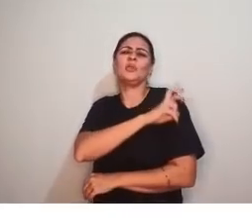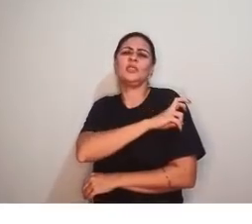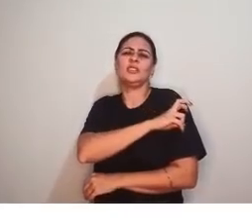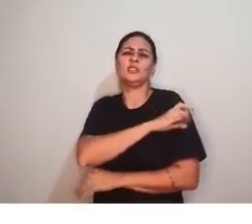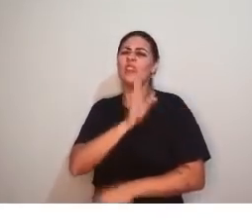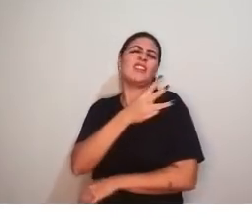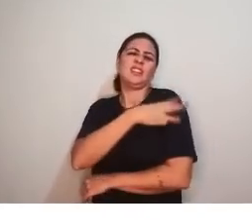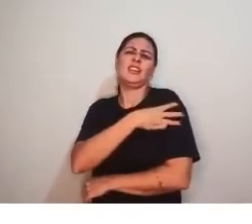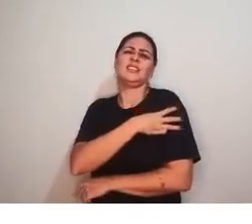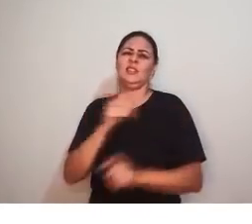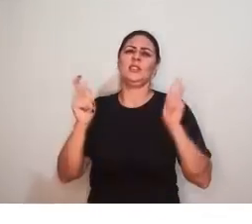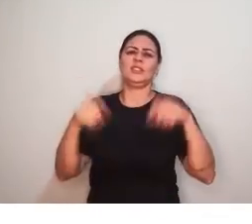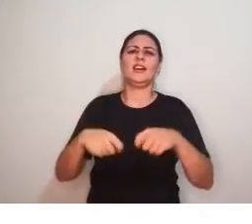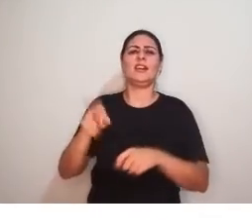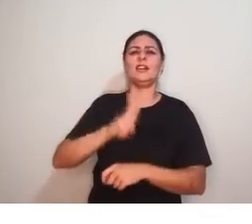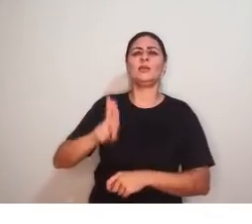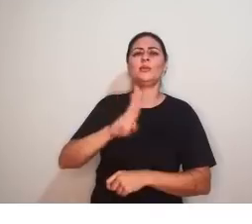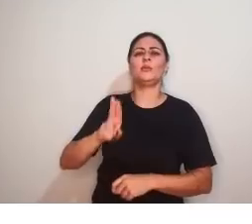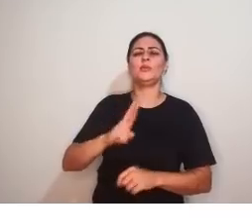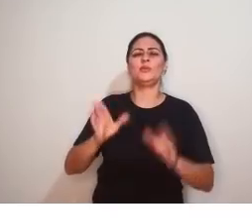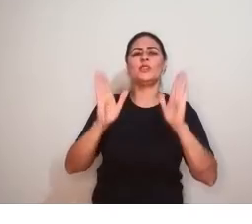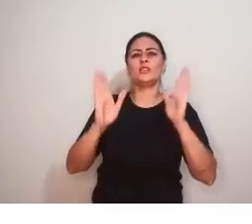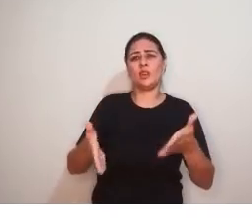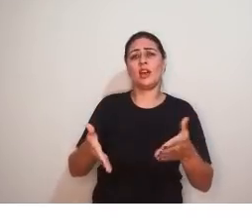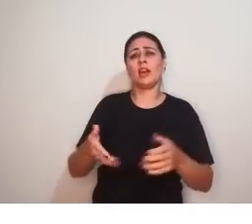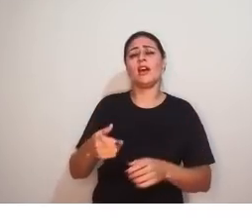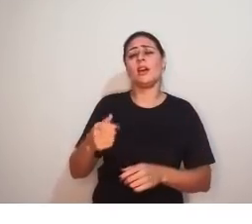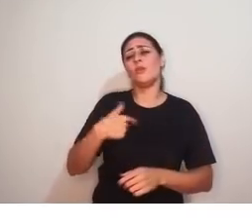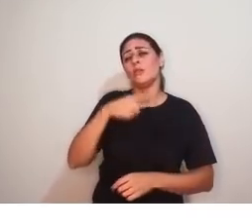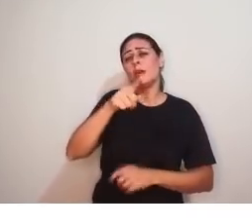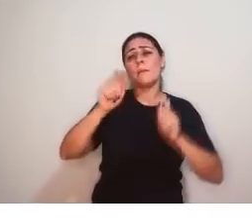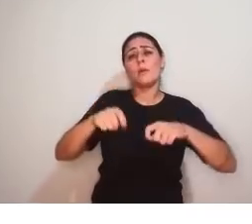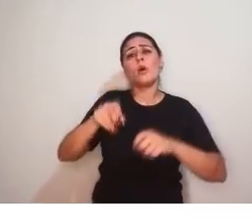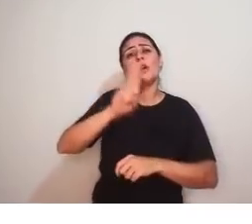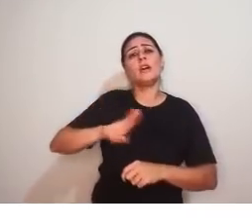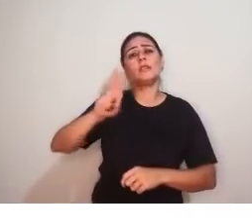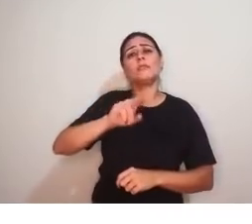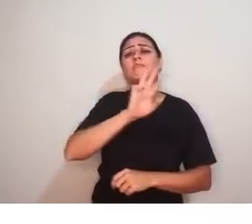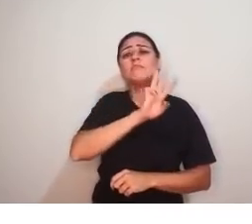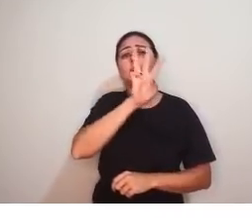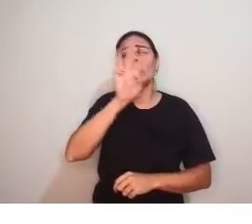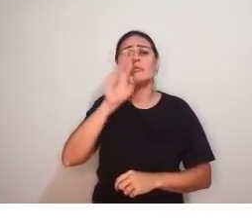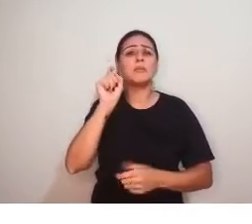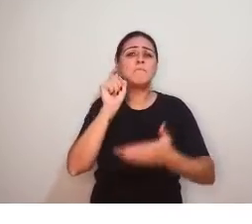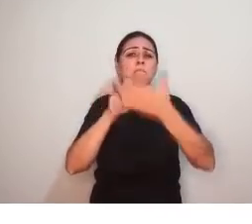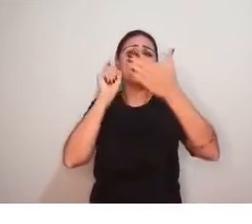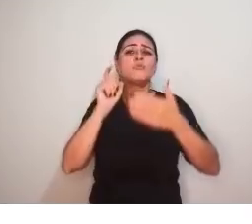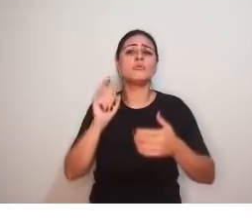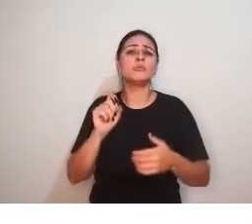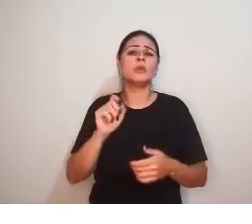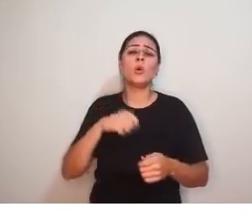lá no quarto, quinto ano, a partir do terceiro ano já dá para usar. Você pode fazer isso com QR Code, pode fazer isso com